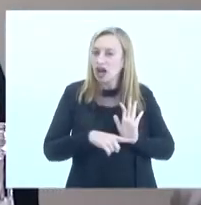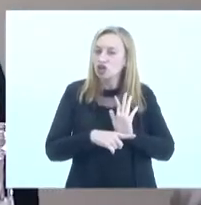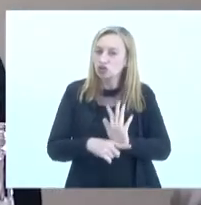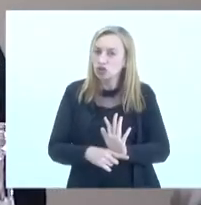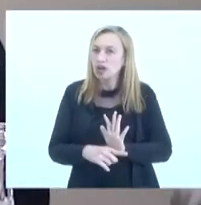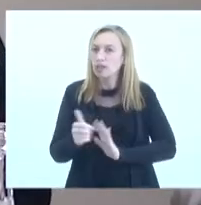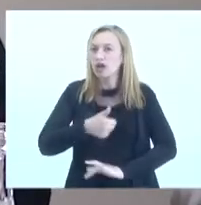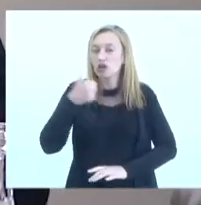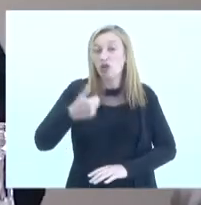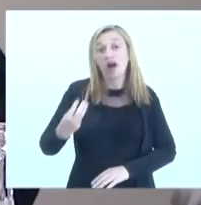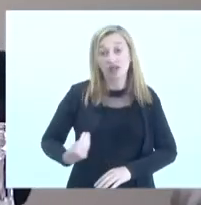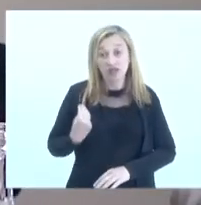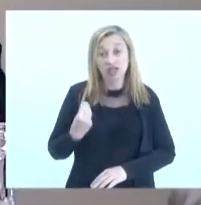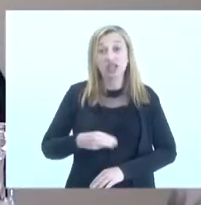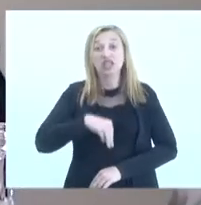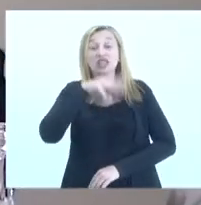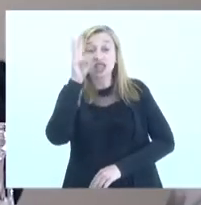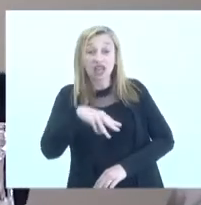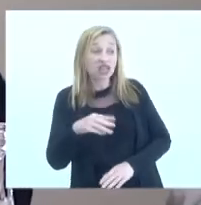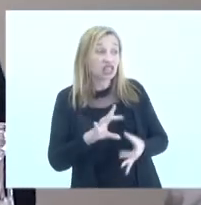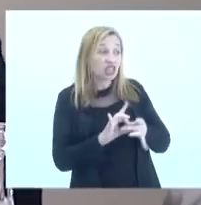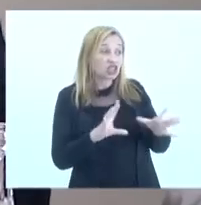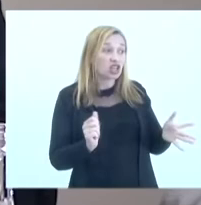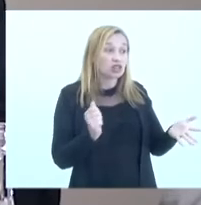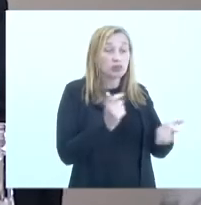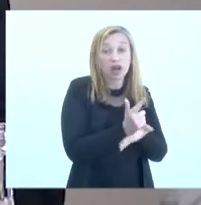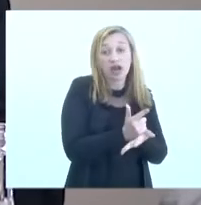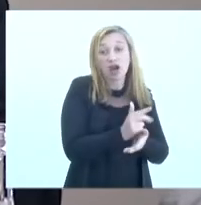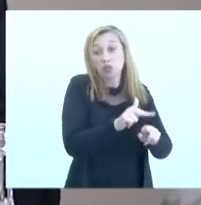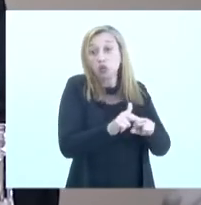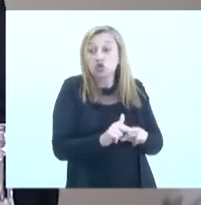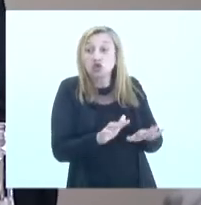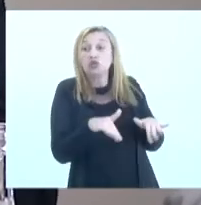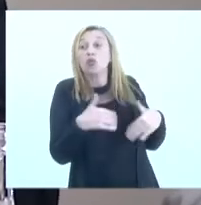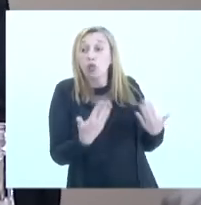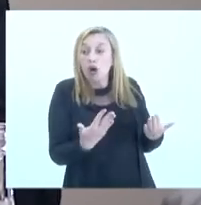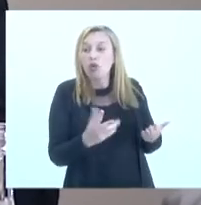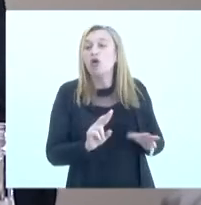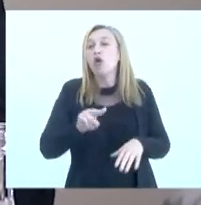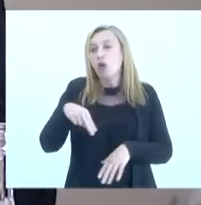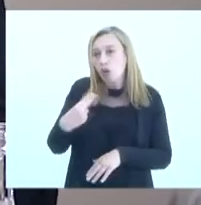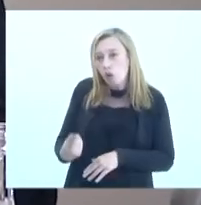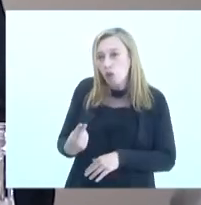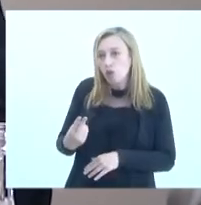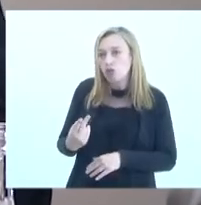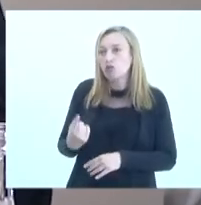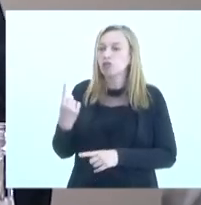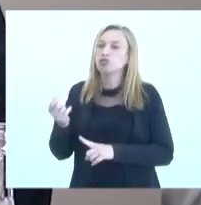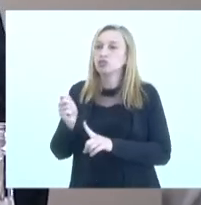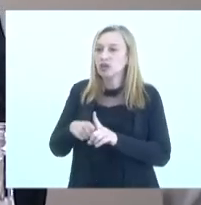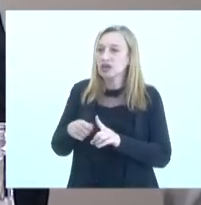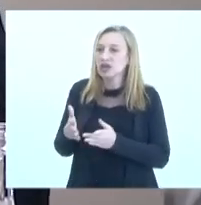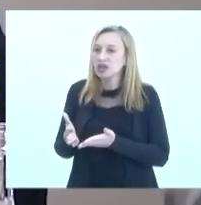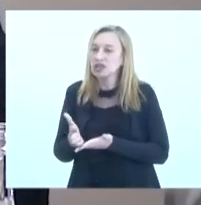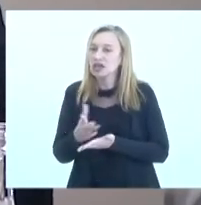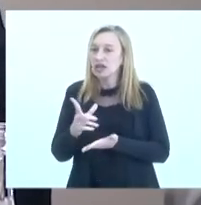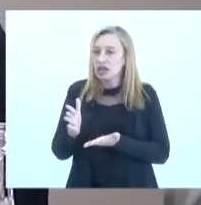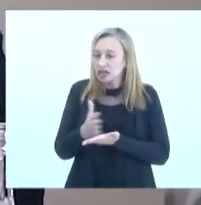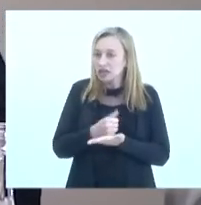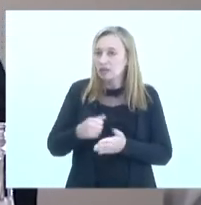vida de quem ou deixar de pagar por algum motivo, ou mesmo em um mês, se ele faturar acima da